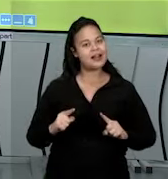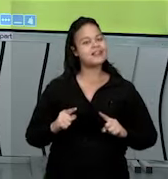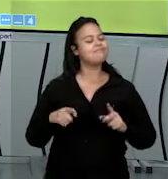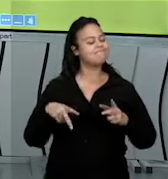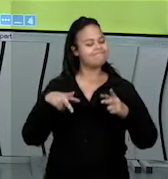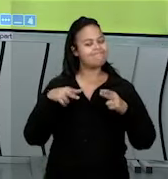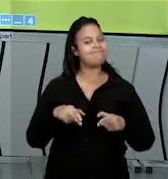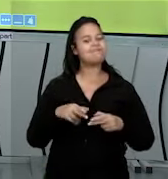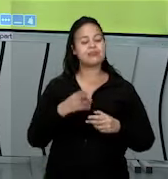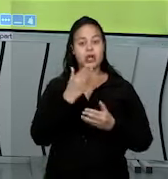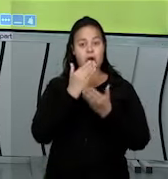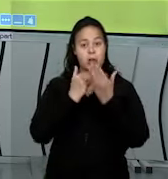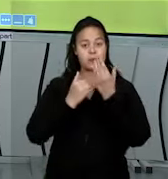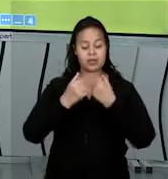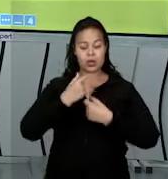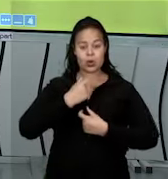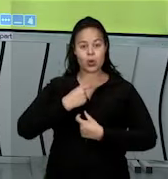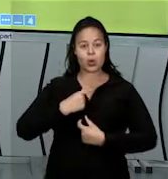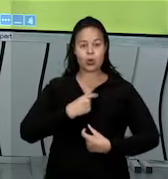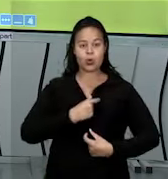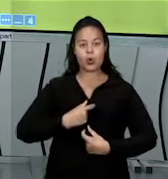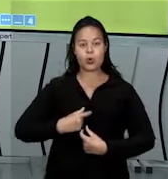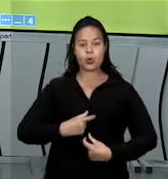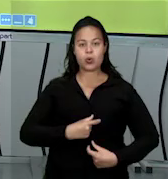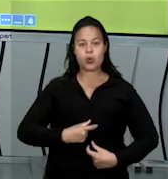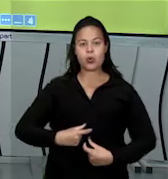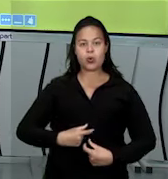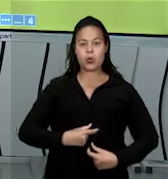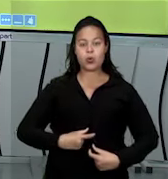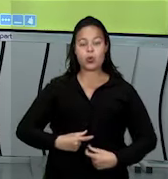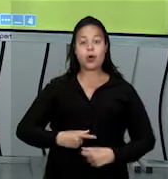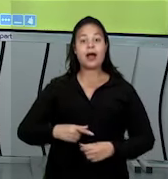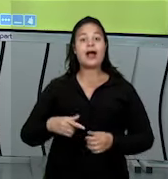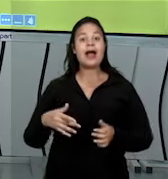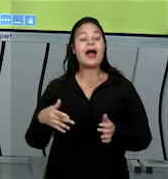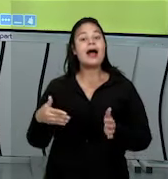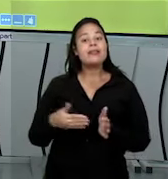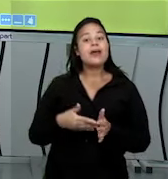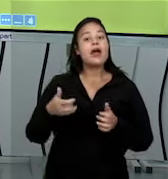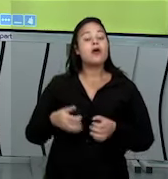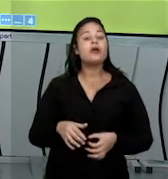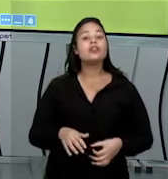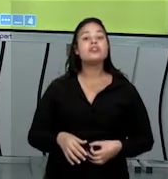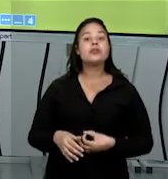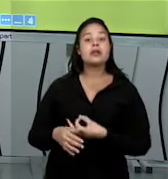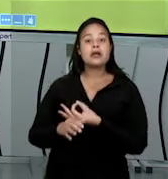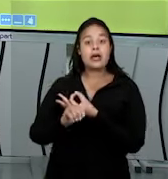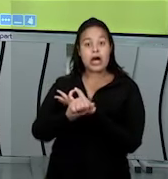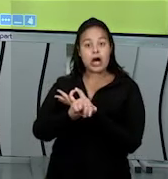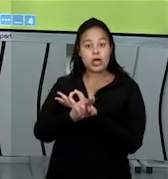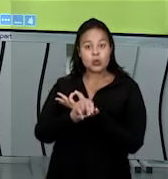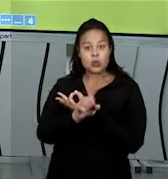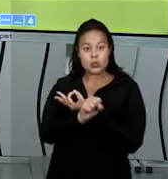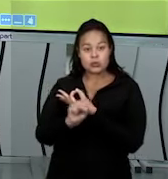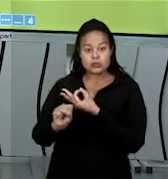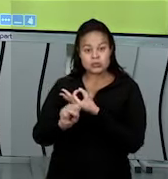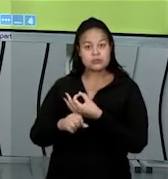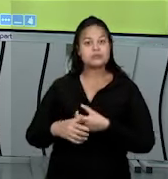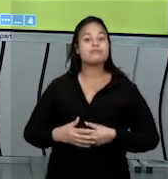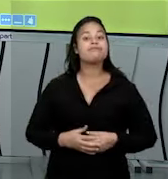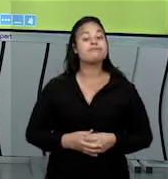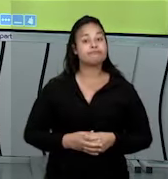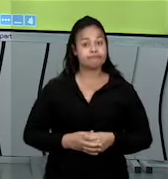alimento será conduzido da boca até o ânus. Quem vai fazer esse movimento? São